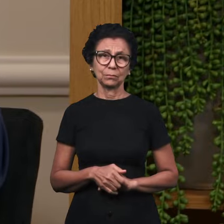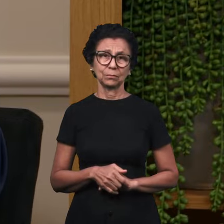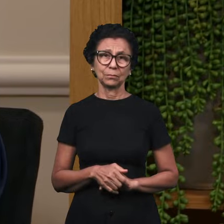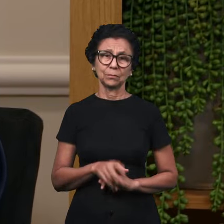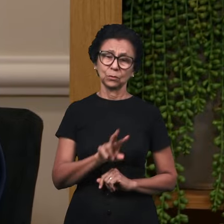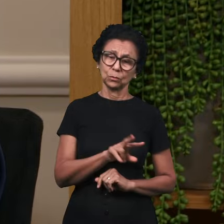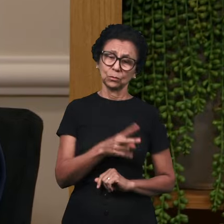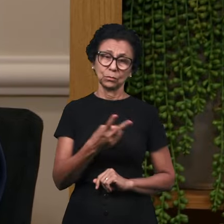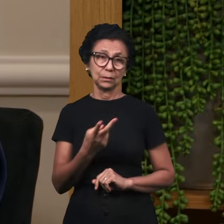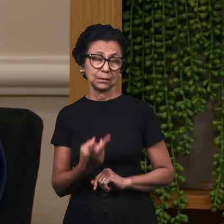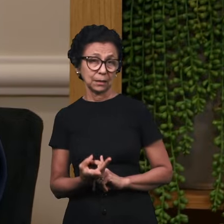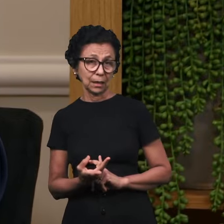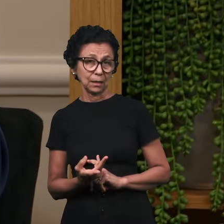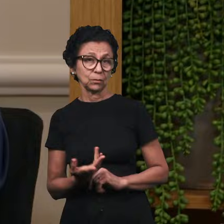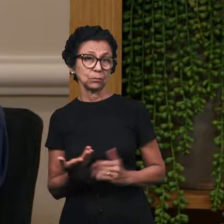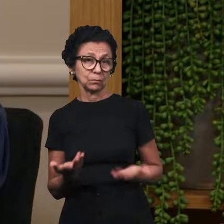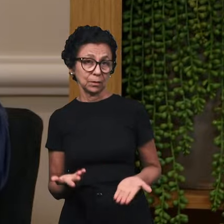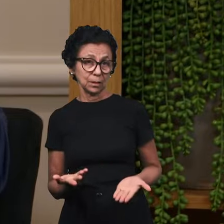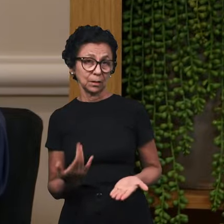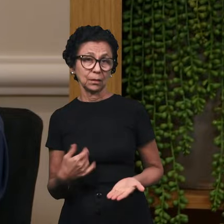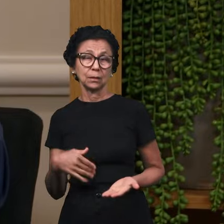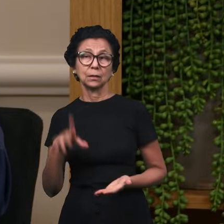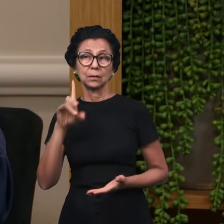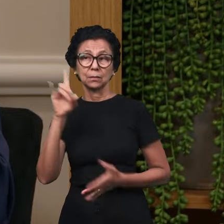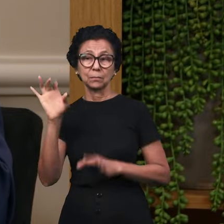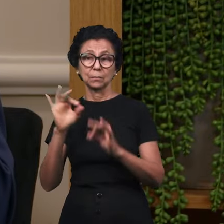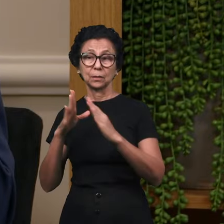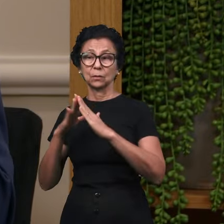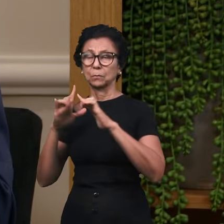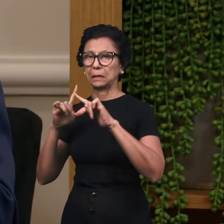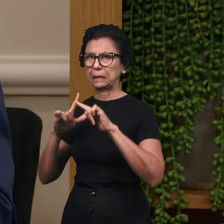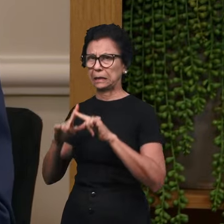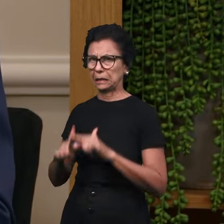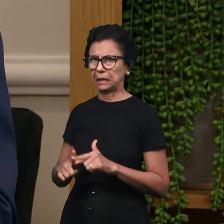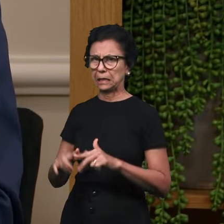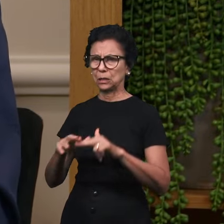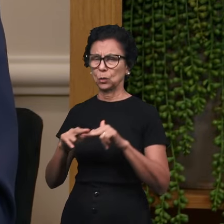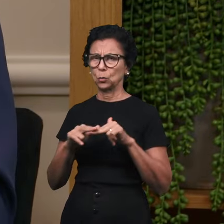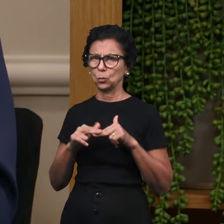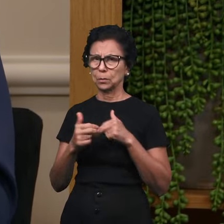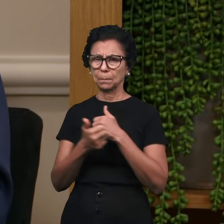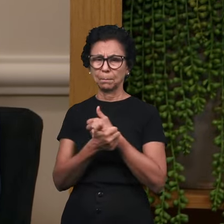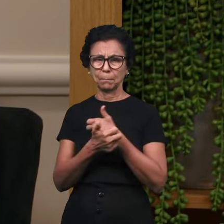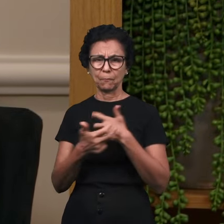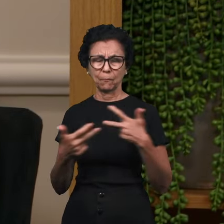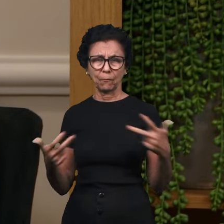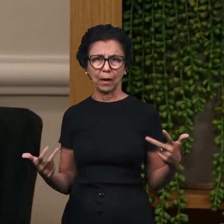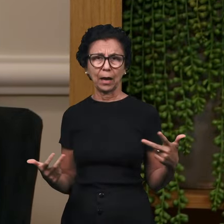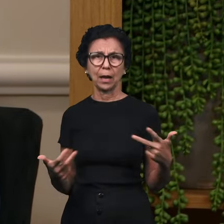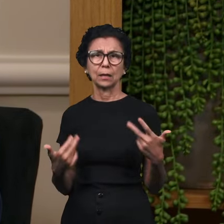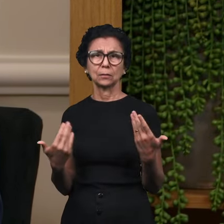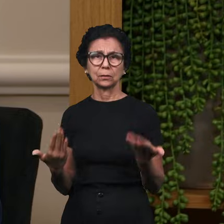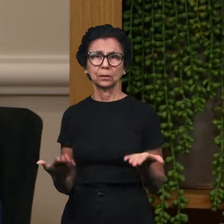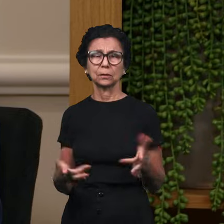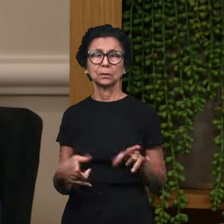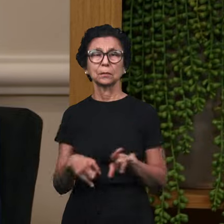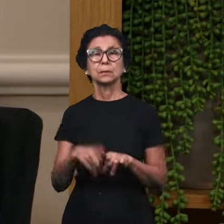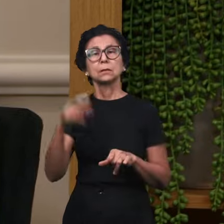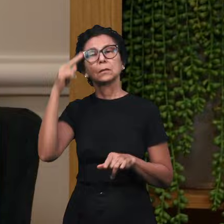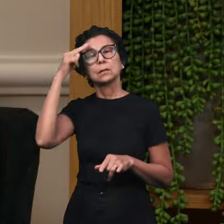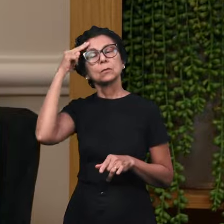hoje está preparando uma igreja e Deus tem falado de muitas maneiras, inclusive através dos sonhos,